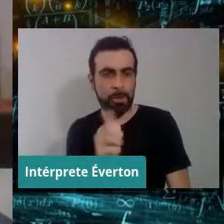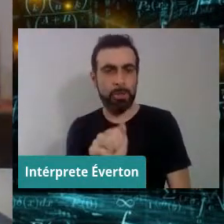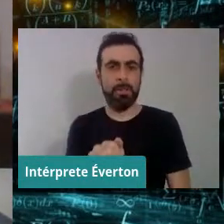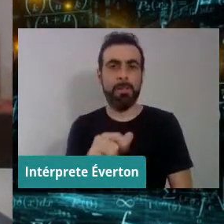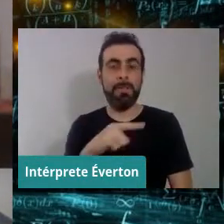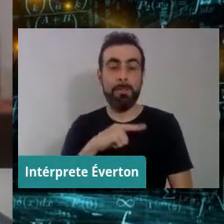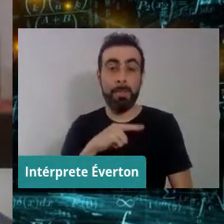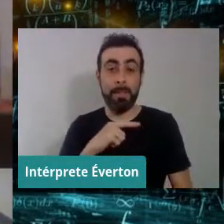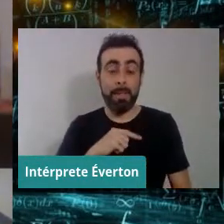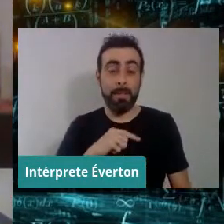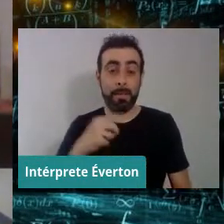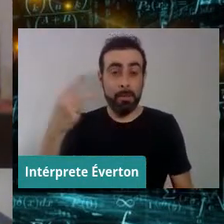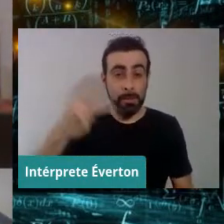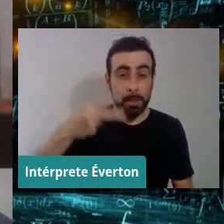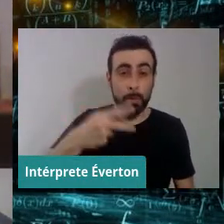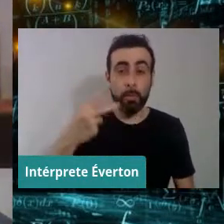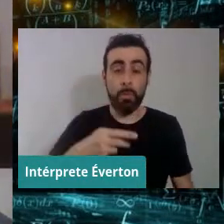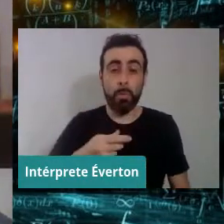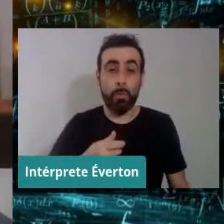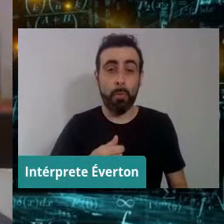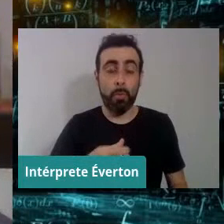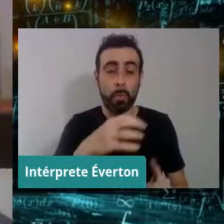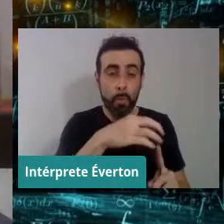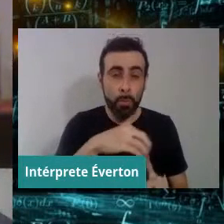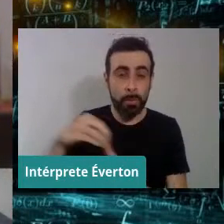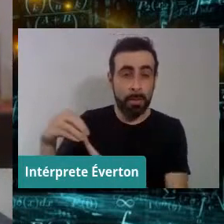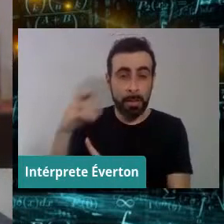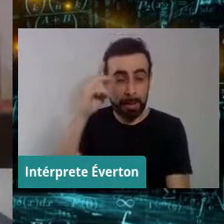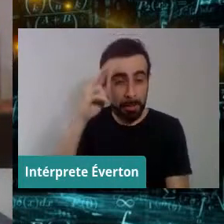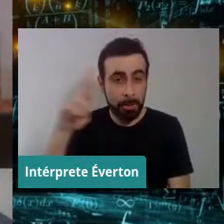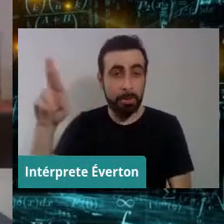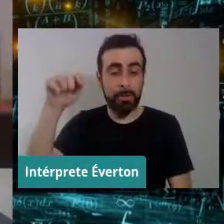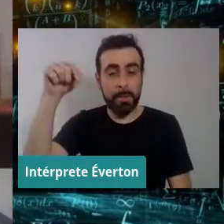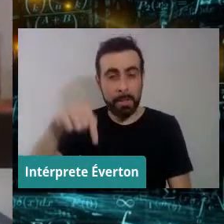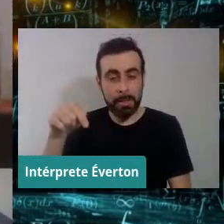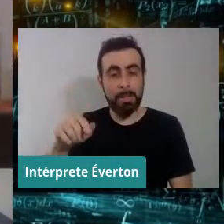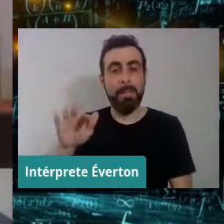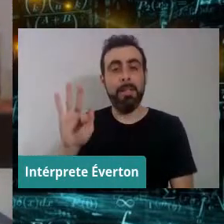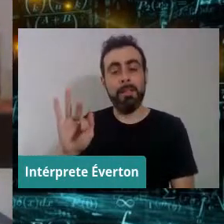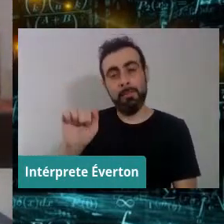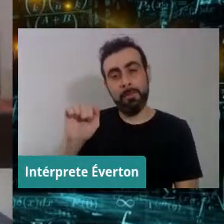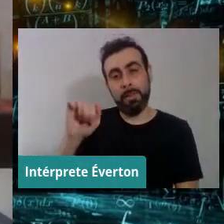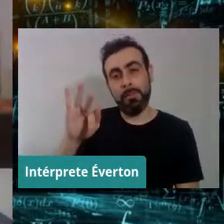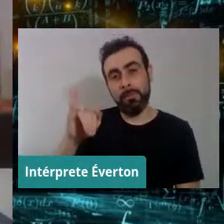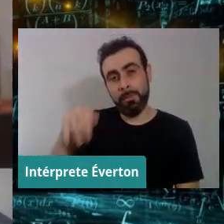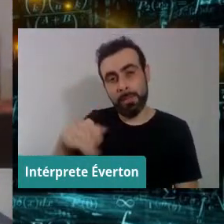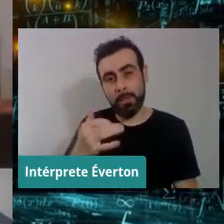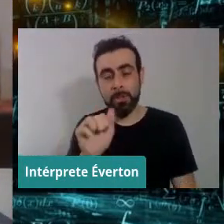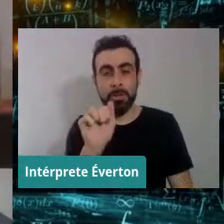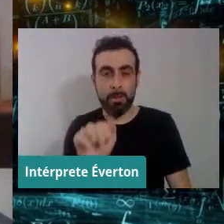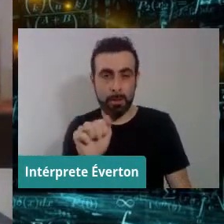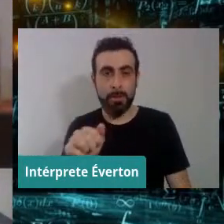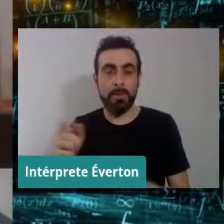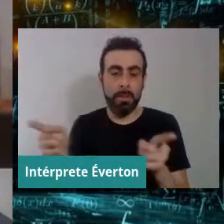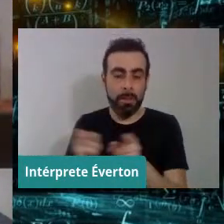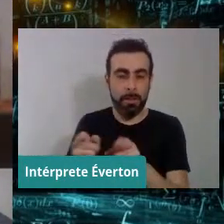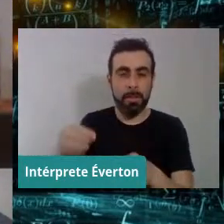vice-diretor e diretor também da Faculdade Estadual de Filosofia, Ciências e Letras de Jacarezinho,